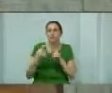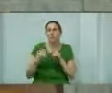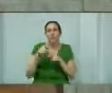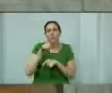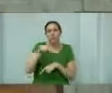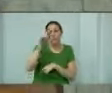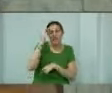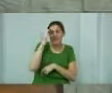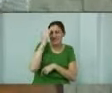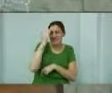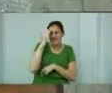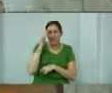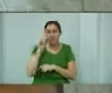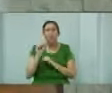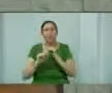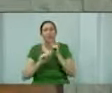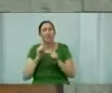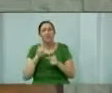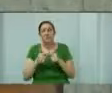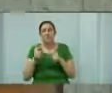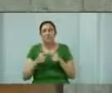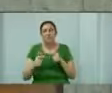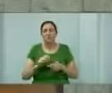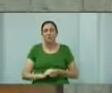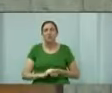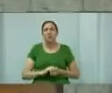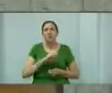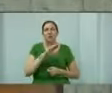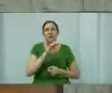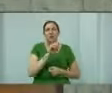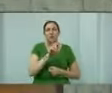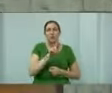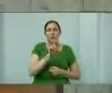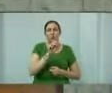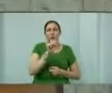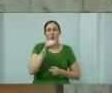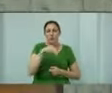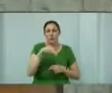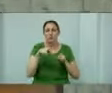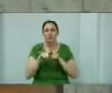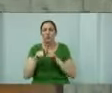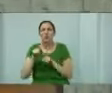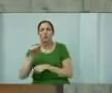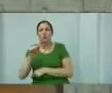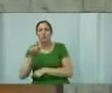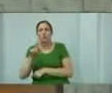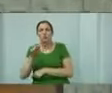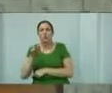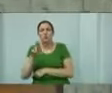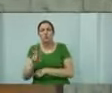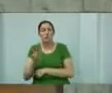qual é que é o nó principal? É a Corsã e a Egea querem 100 milhões